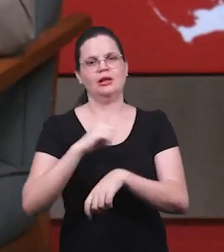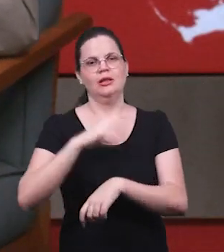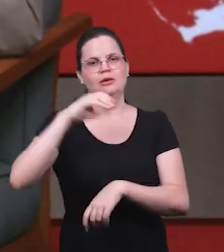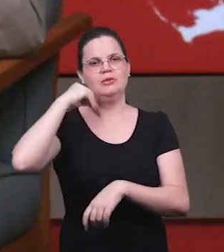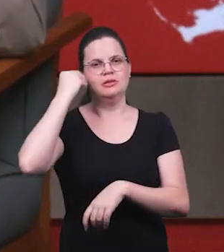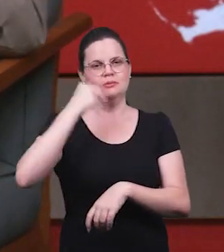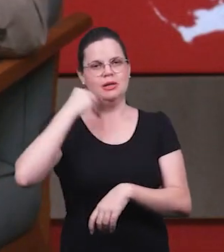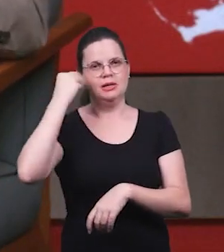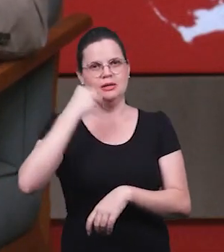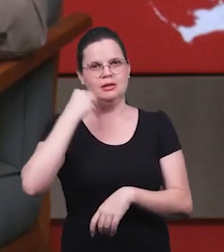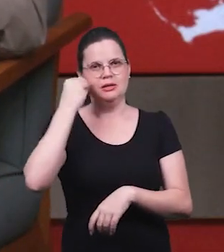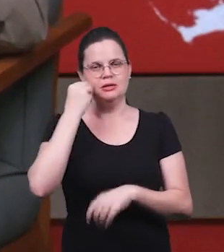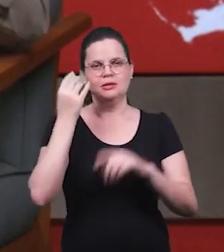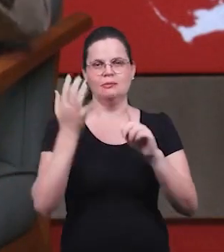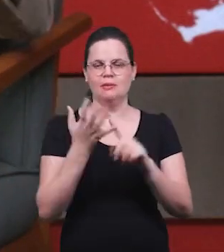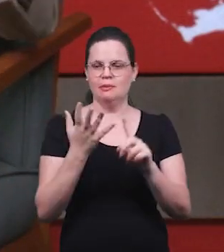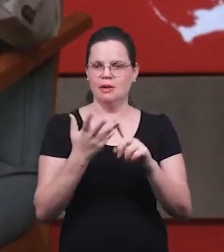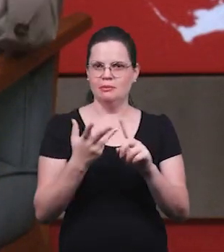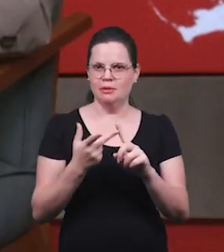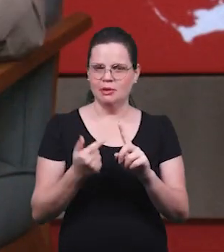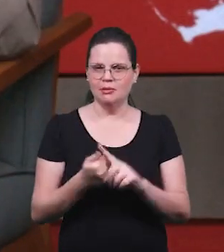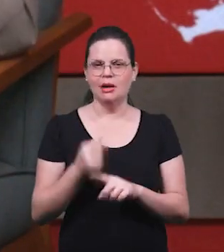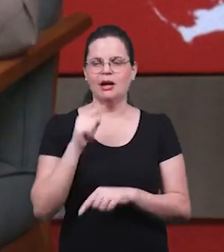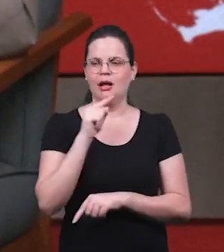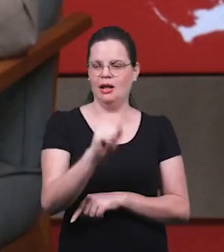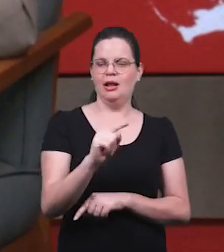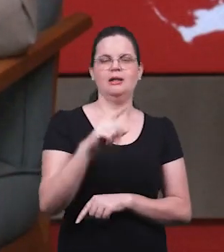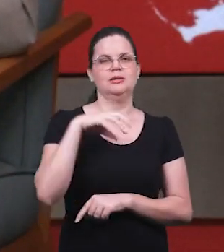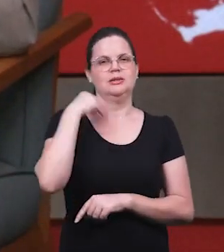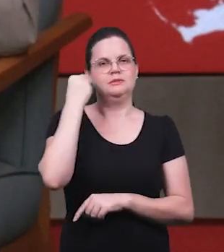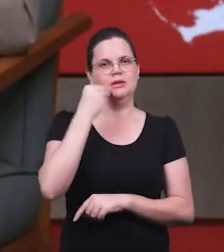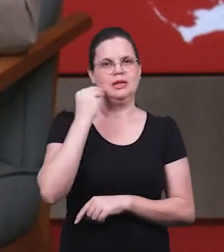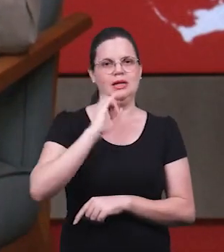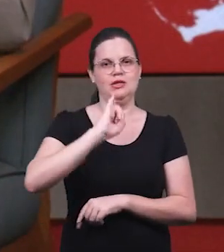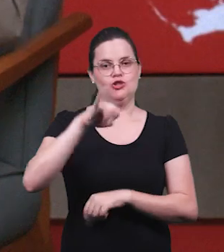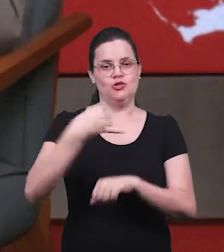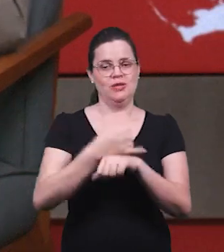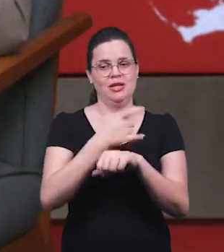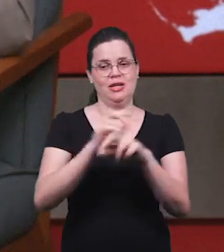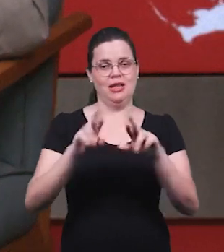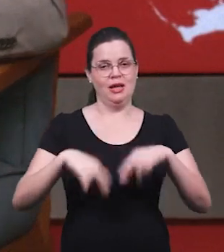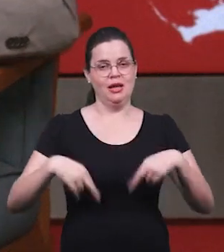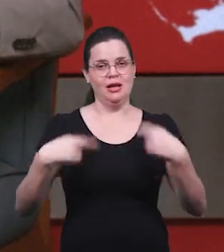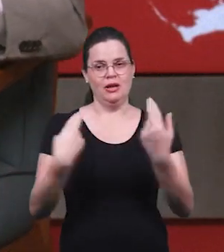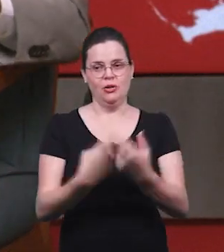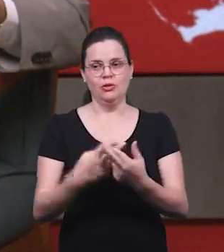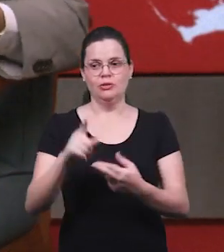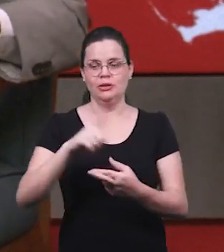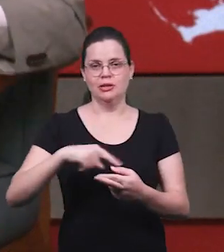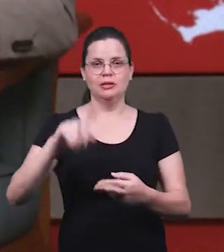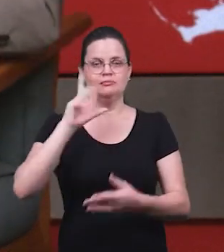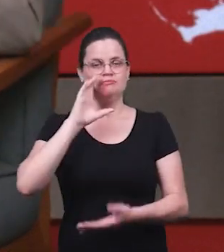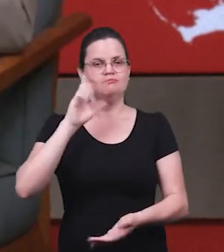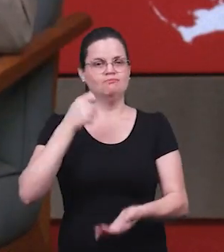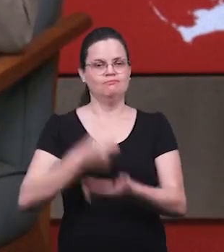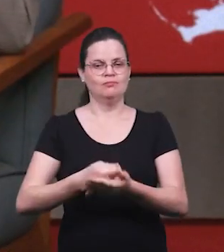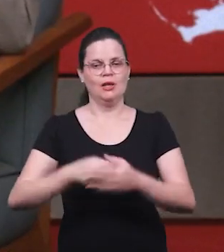aquelas experiências que o Concílio de Jerusalém deu, que fortaleceu todo o